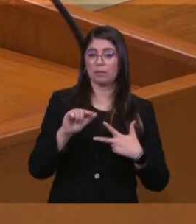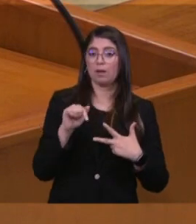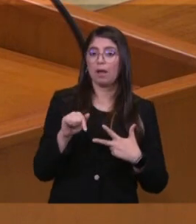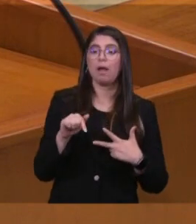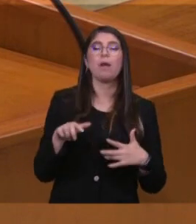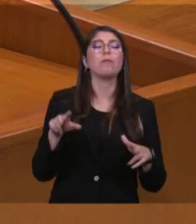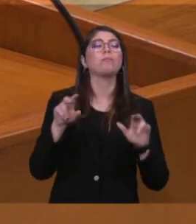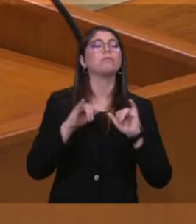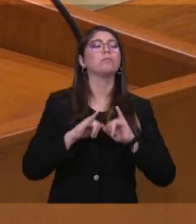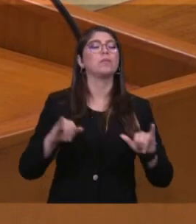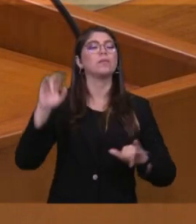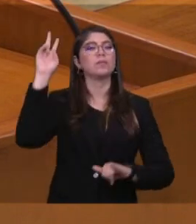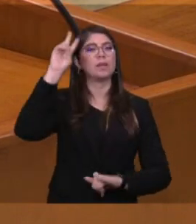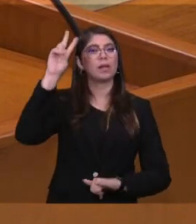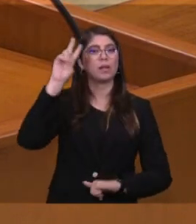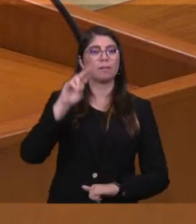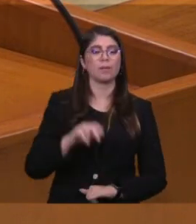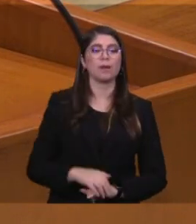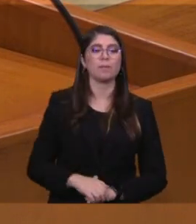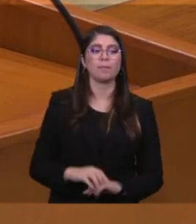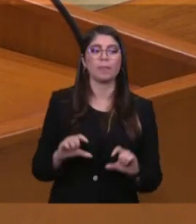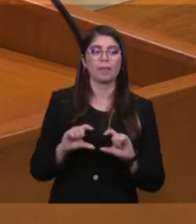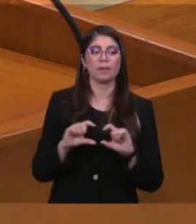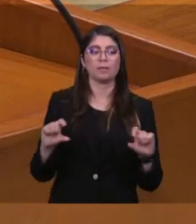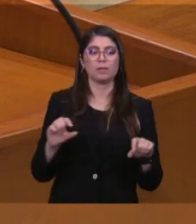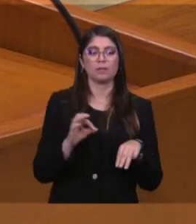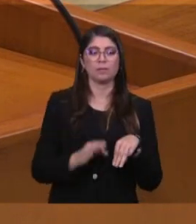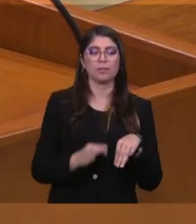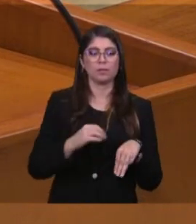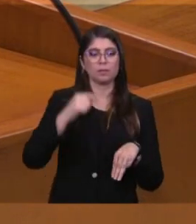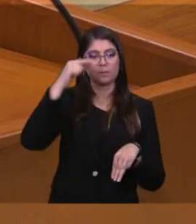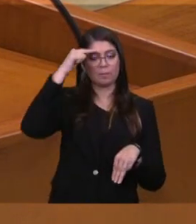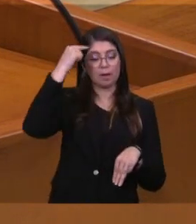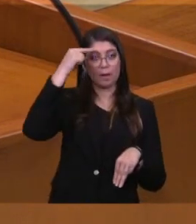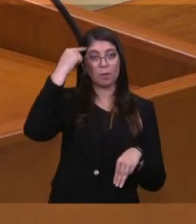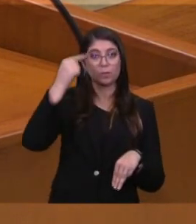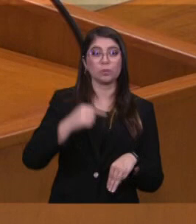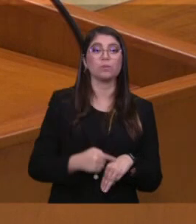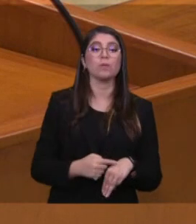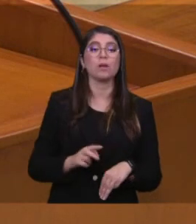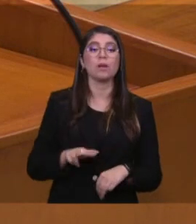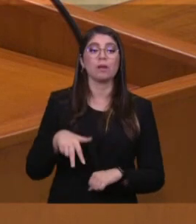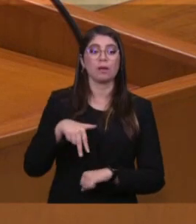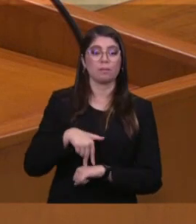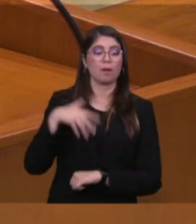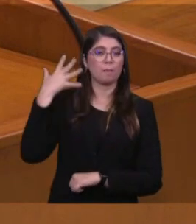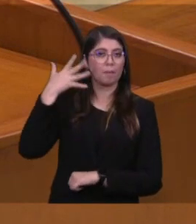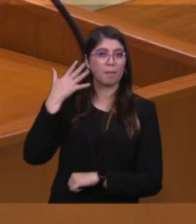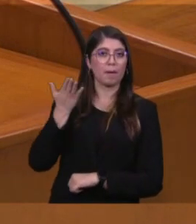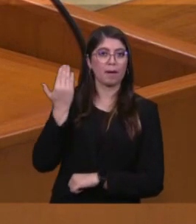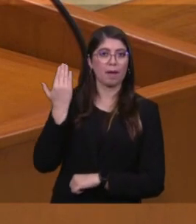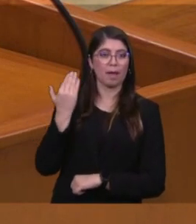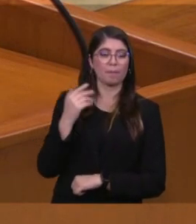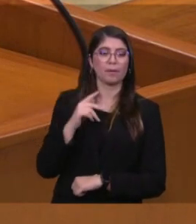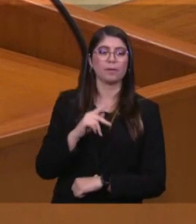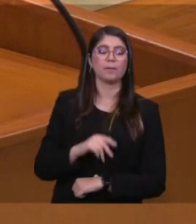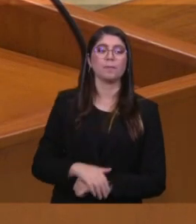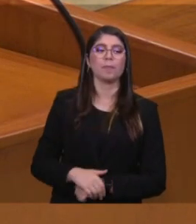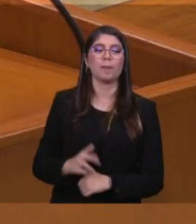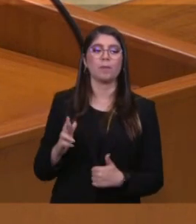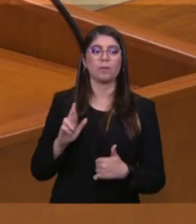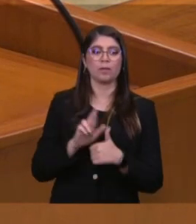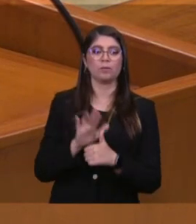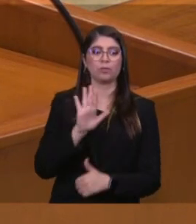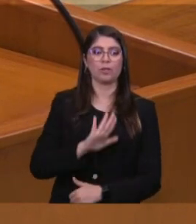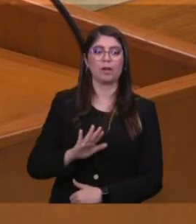eu quero lembrar as palavras do eminente ministro Barroso, né, quando ocupou essa tribuna como procurador-geral do Estado do Rio de